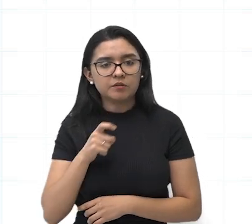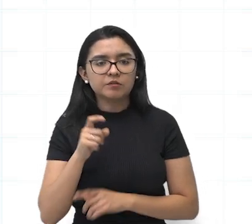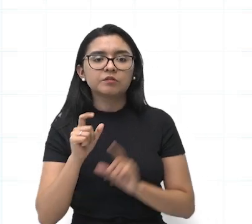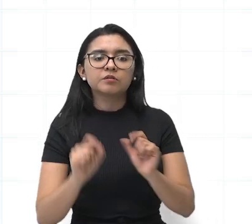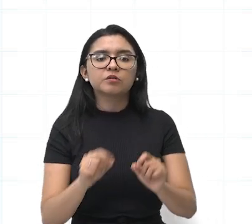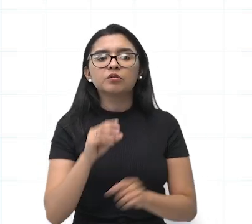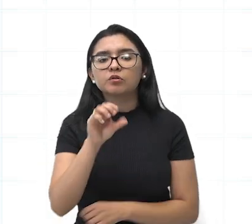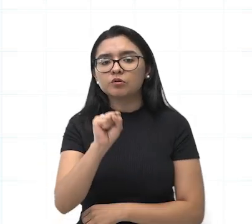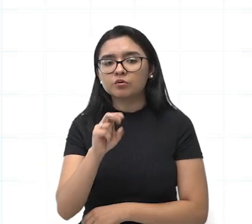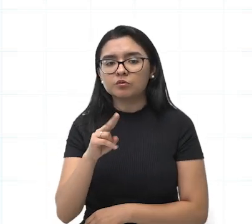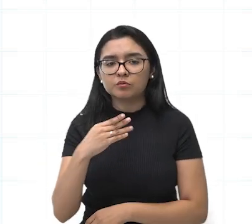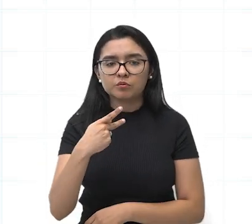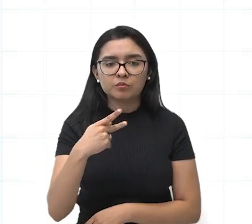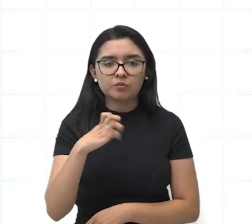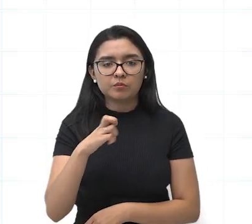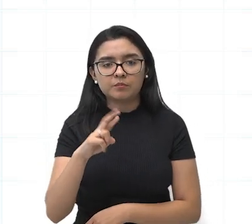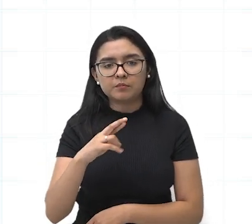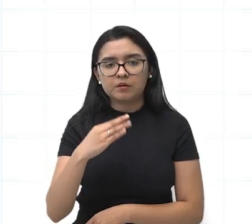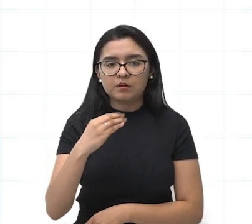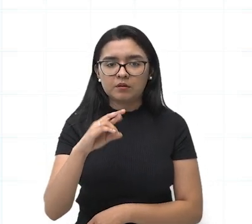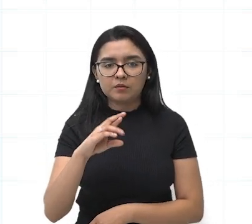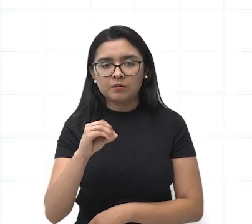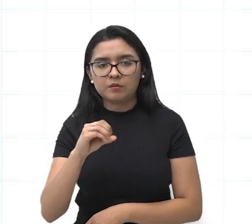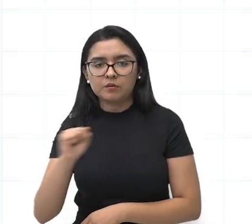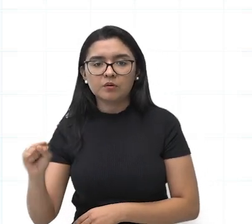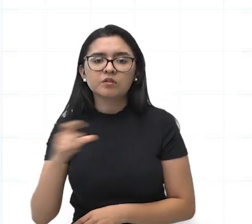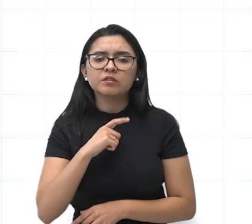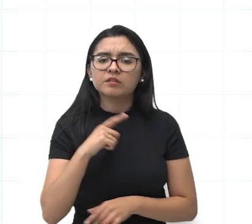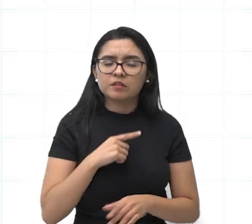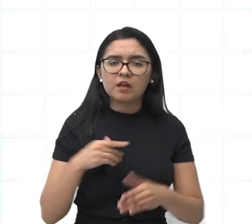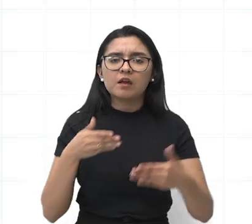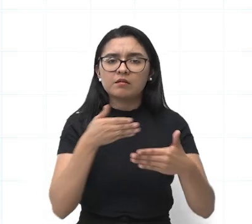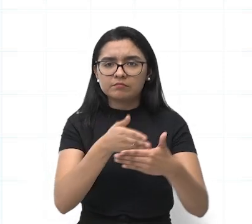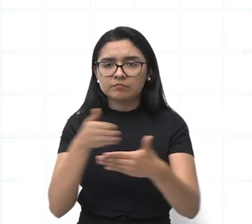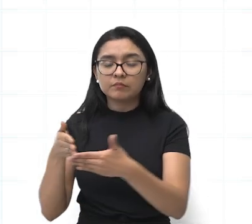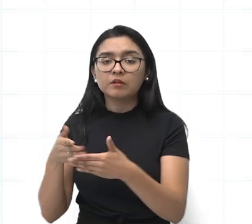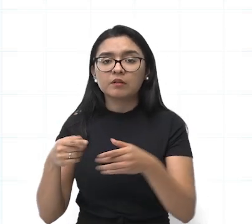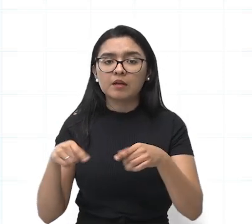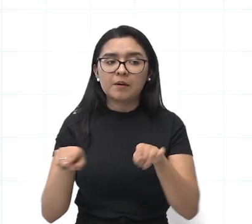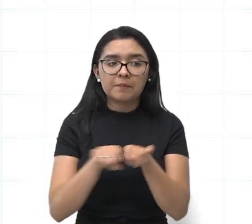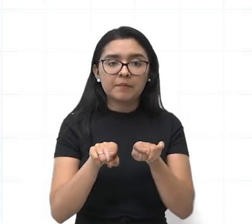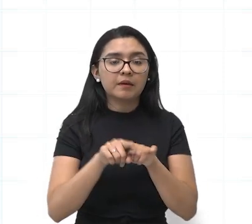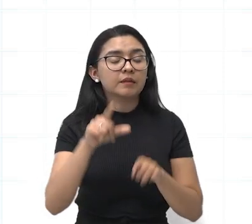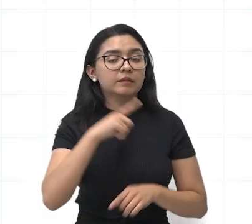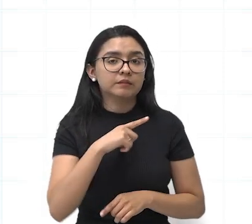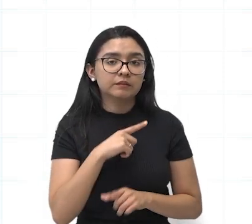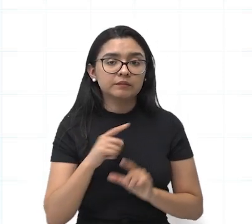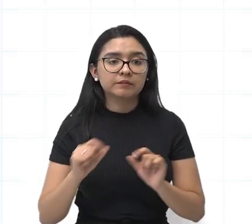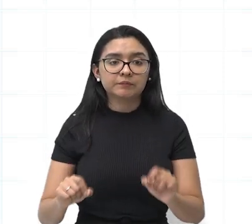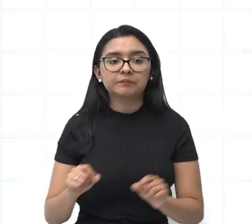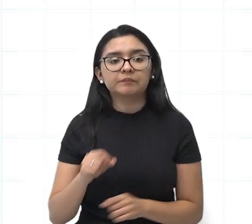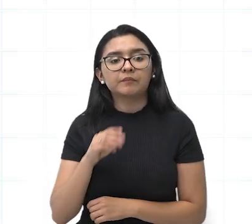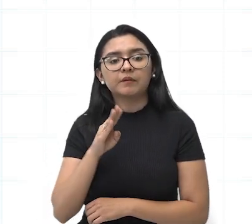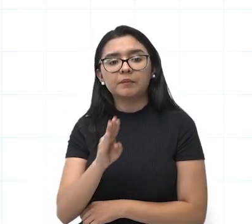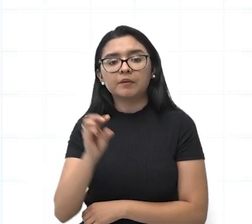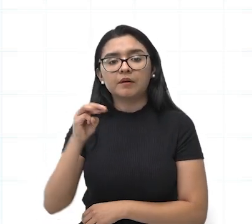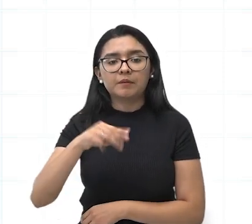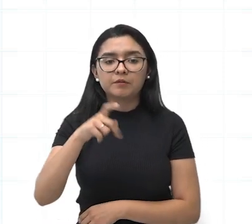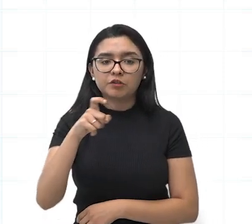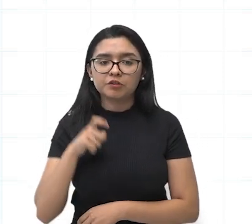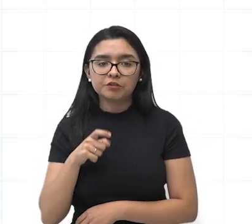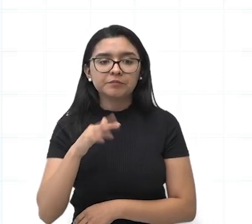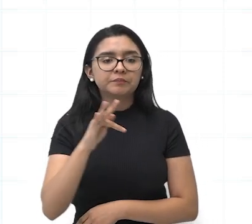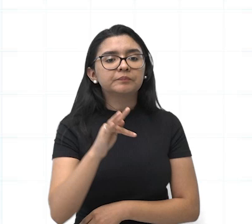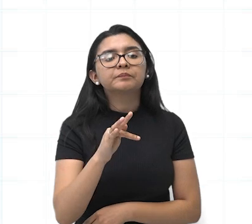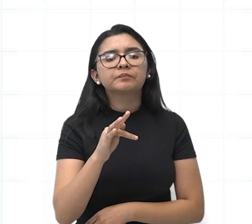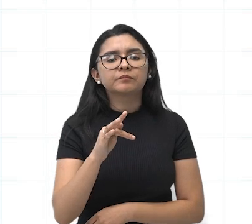quê? Em corridas em pistas com diversos obstáculos. Nós temos a BMX Freestyle,